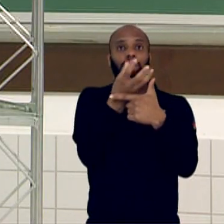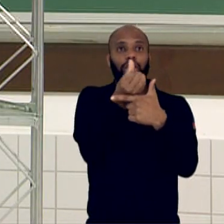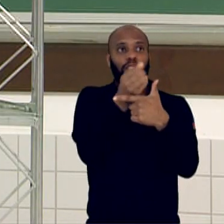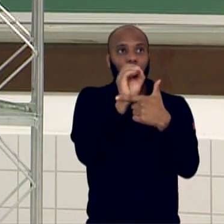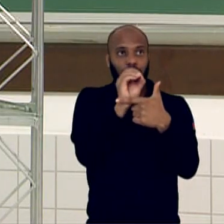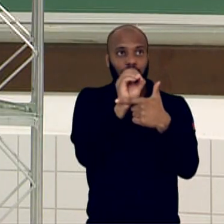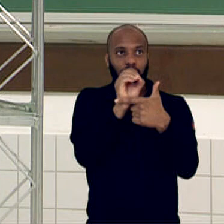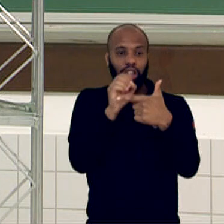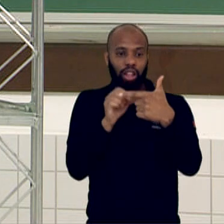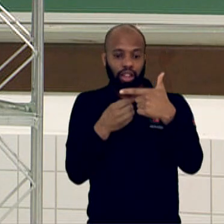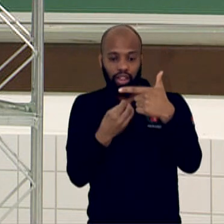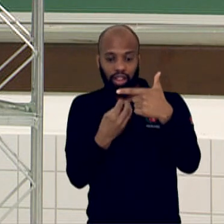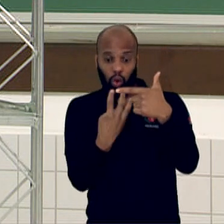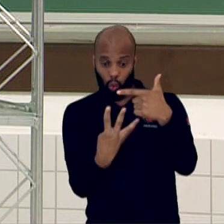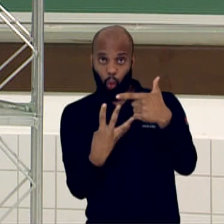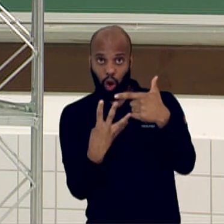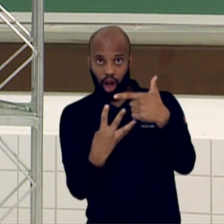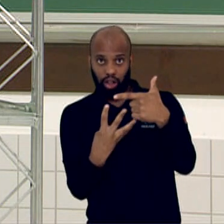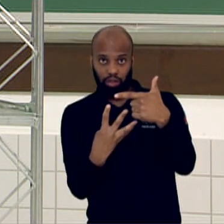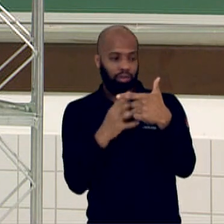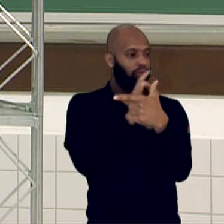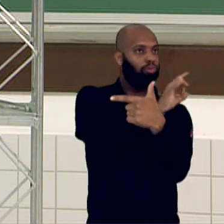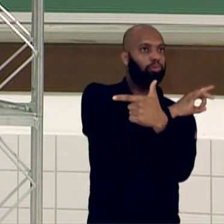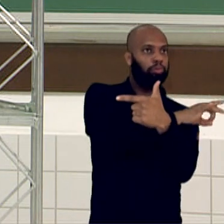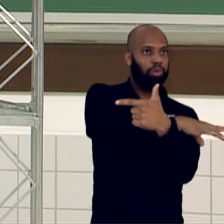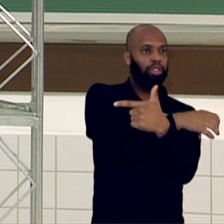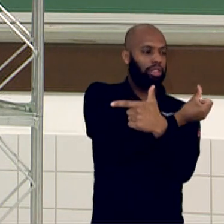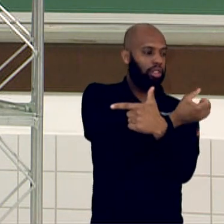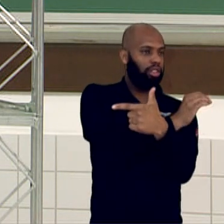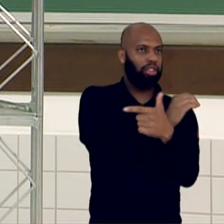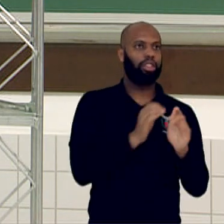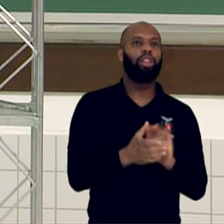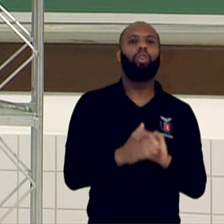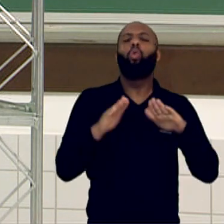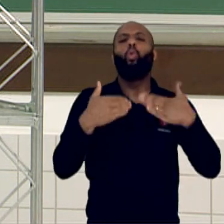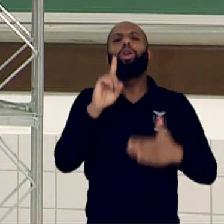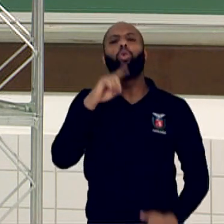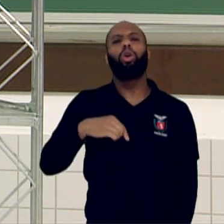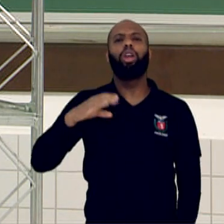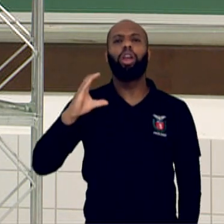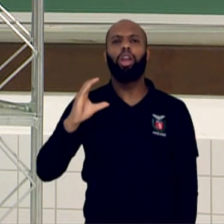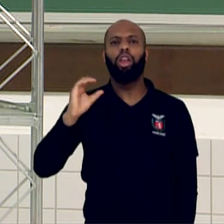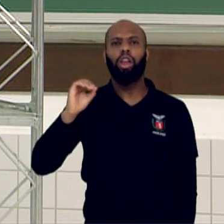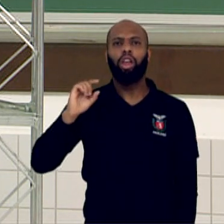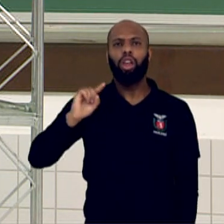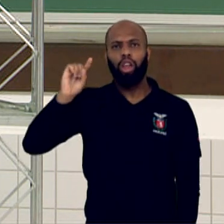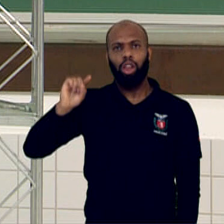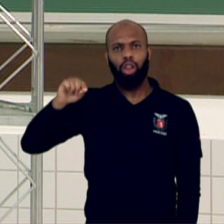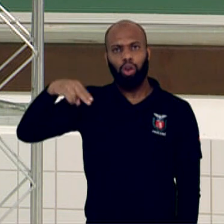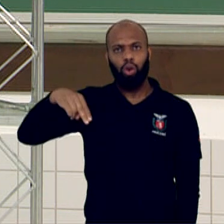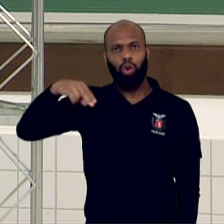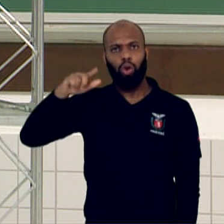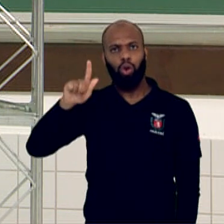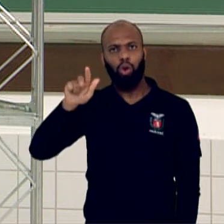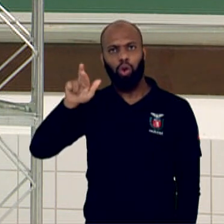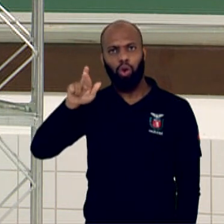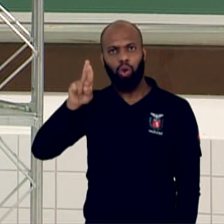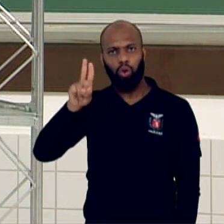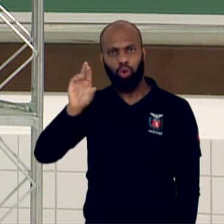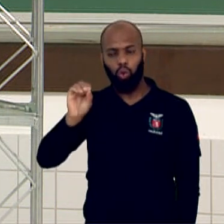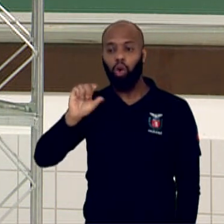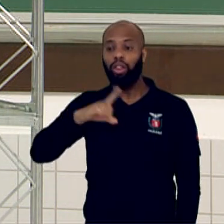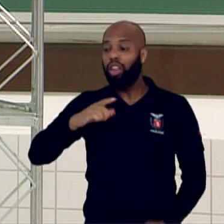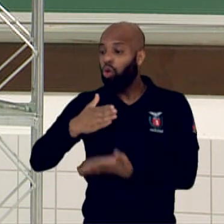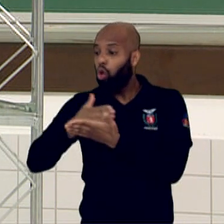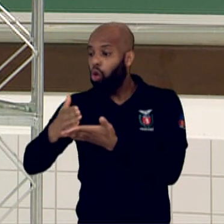60 graus. Então, voltando na definição, quando que o arco é côngruo? quando ele possui a mesma origem e a mesma